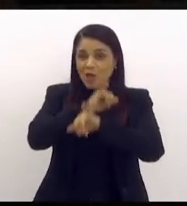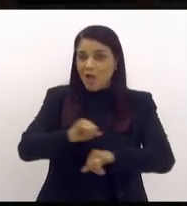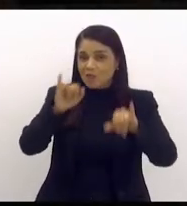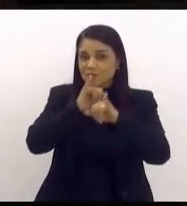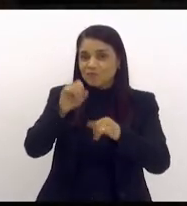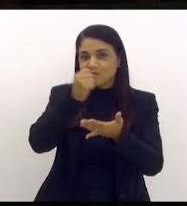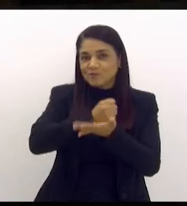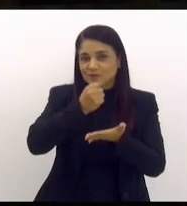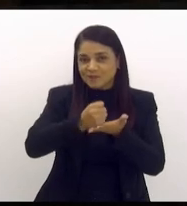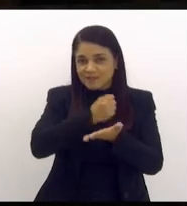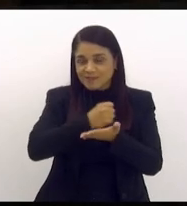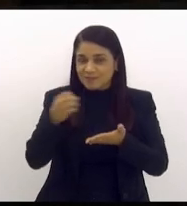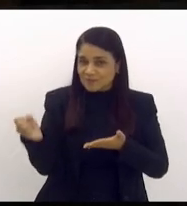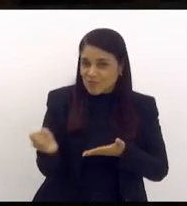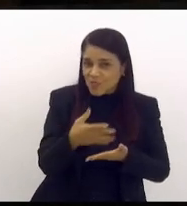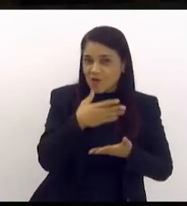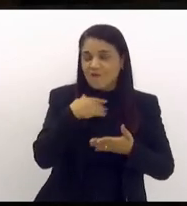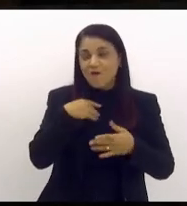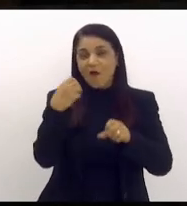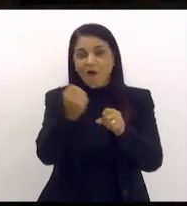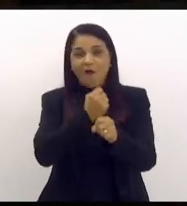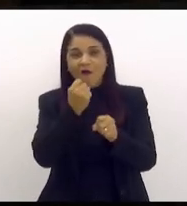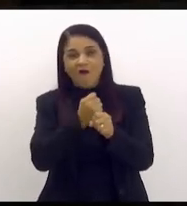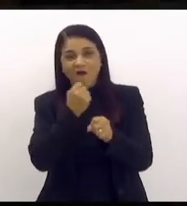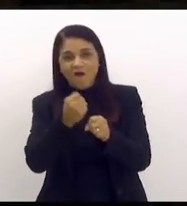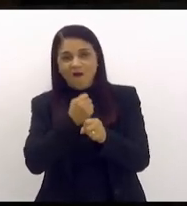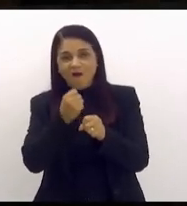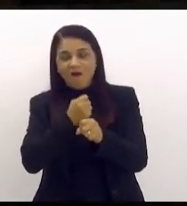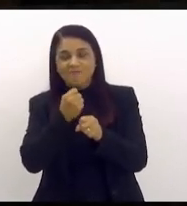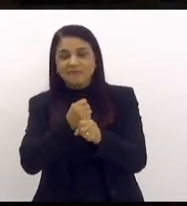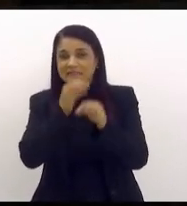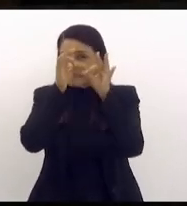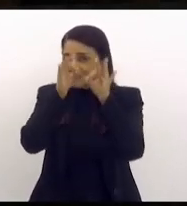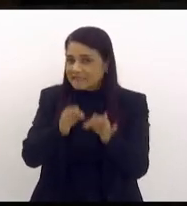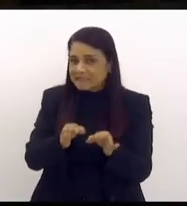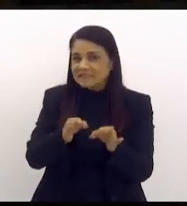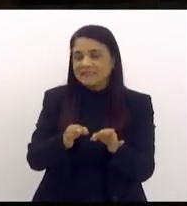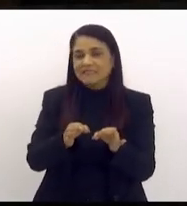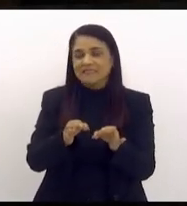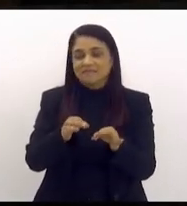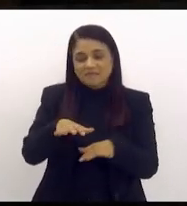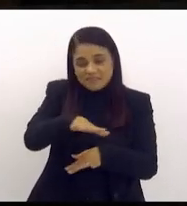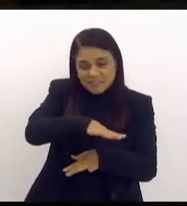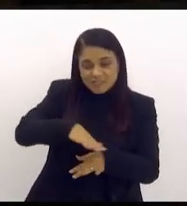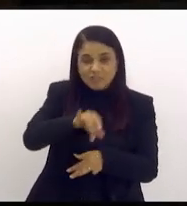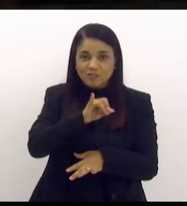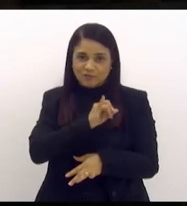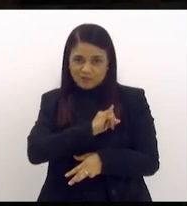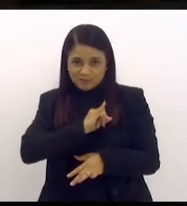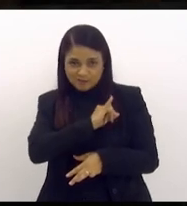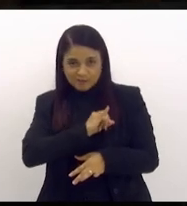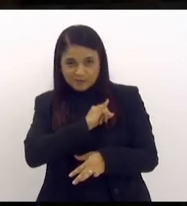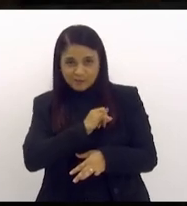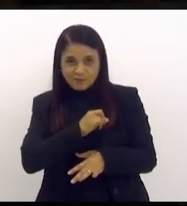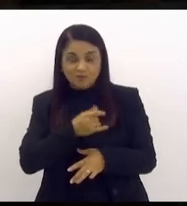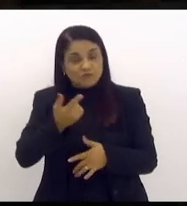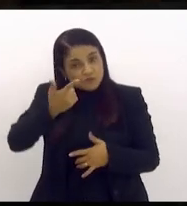das obras que estão para vir com na certeza de que essa região será é